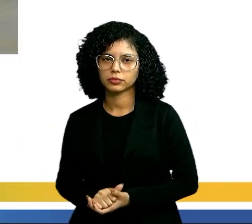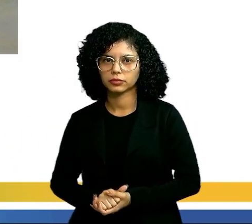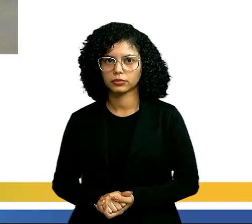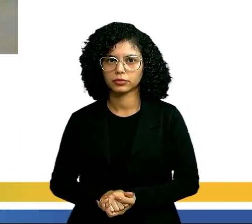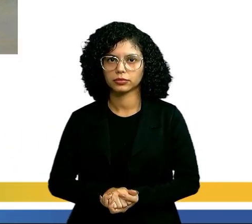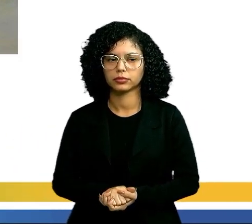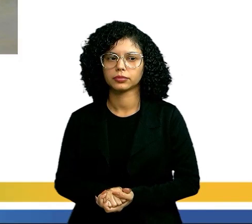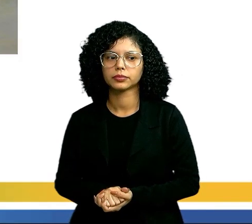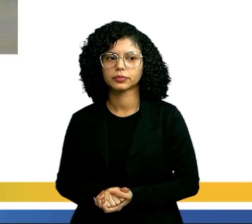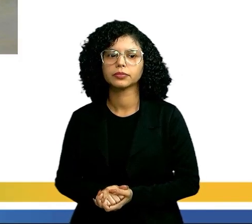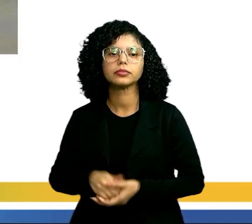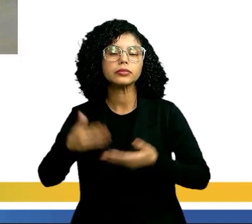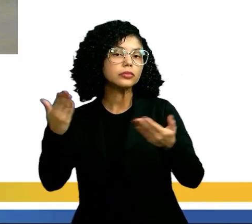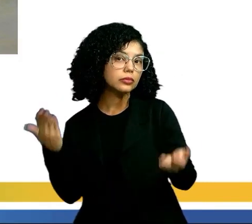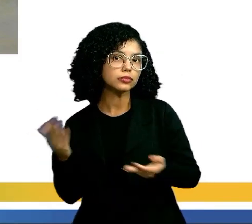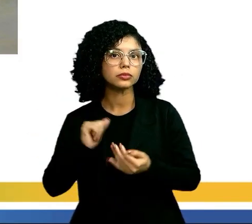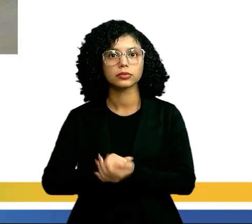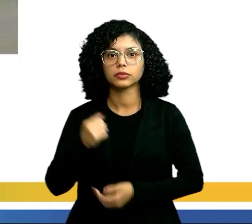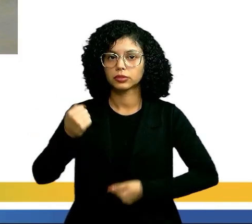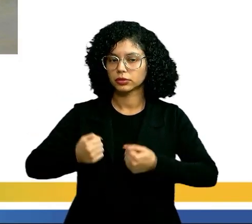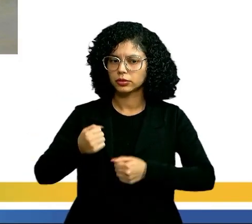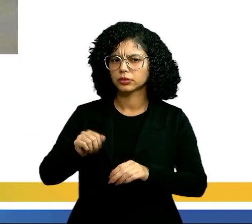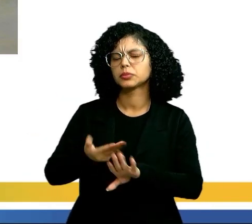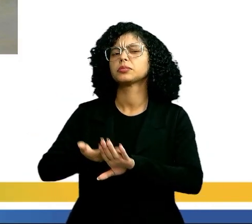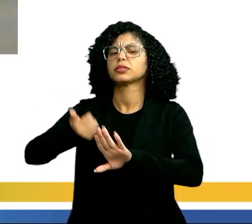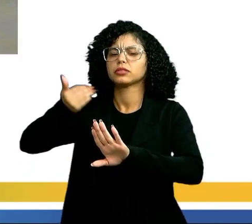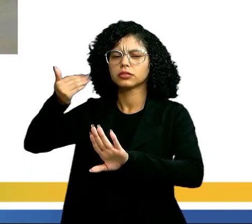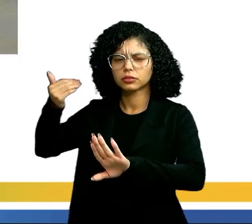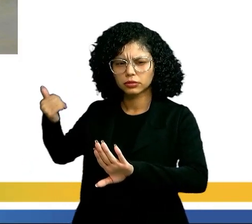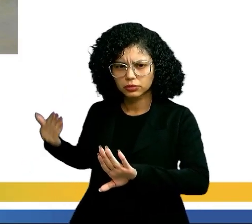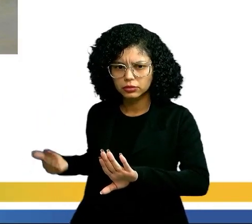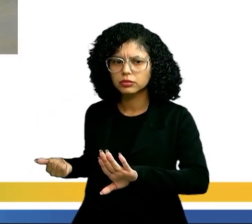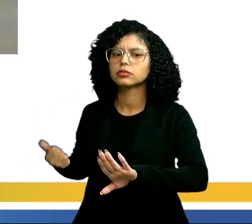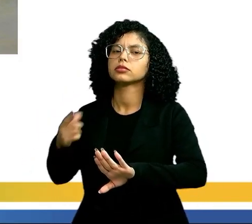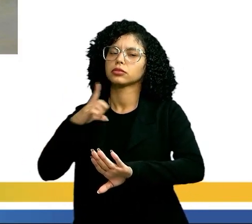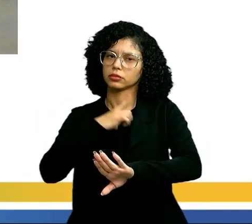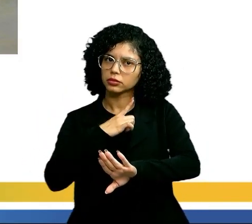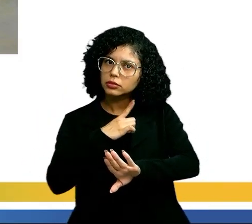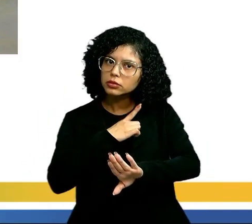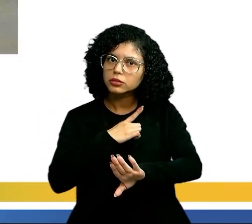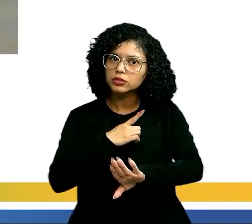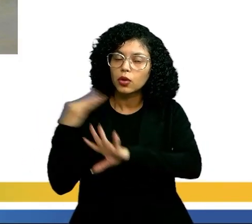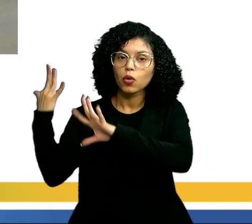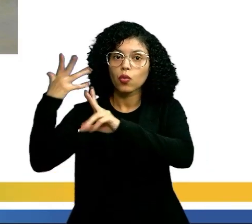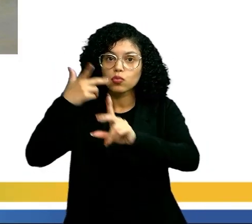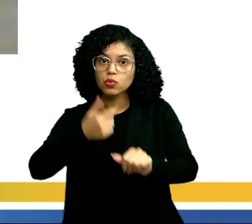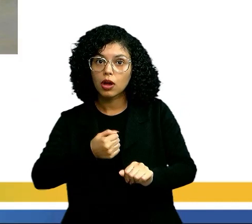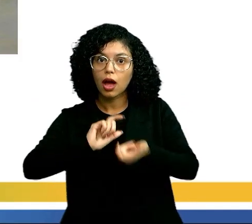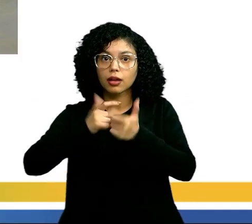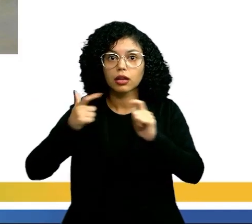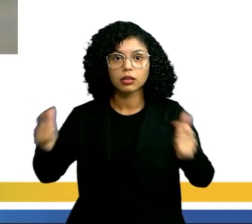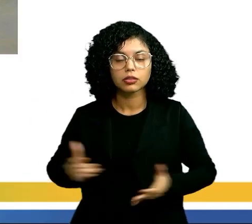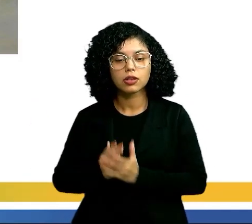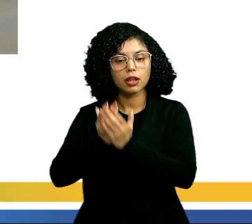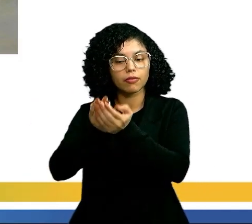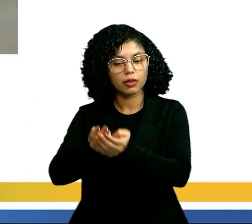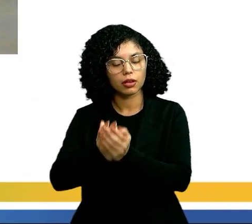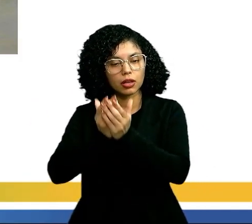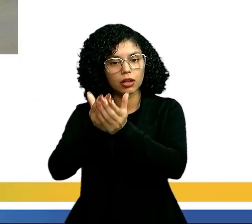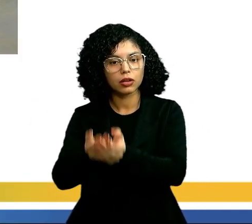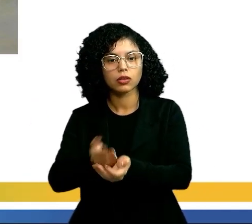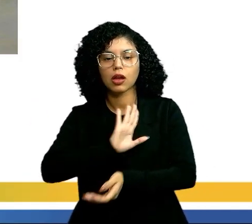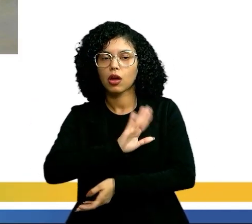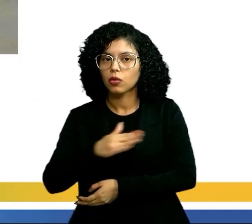transporte fluvial. Aí transportes mais antigos, né? A gente remete, por exemplo, às grandes navegações,